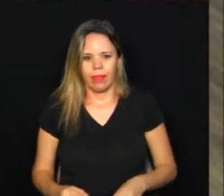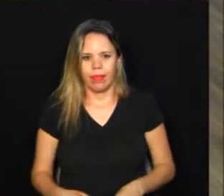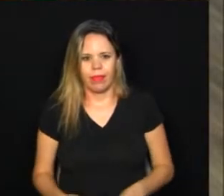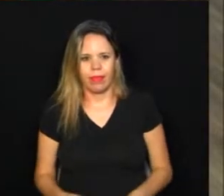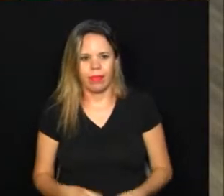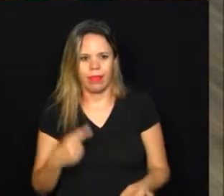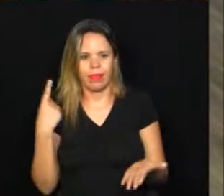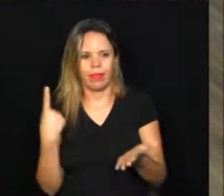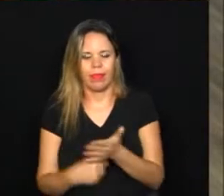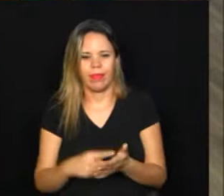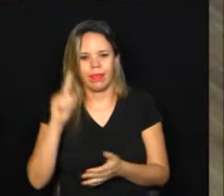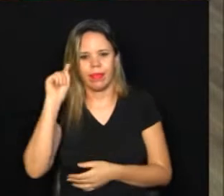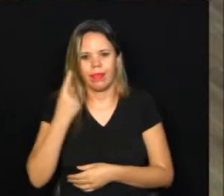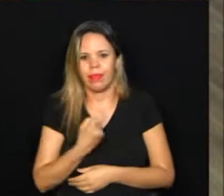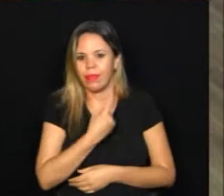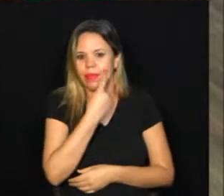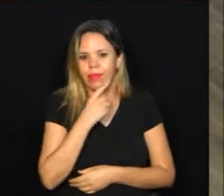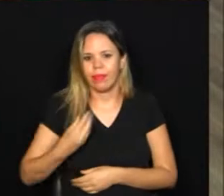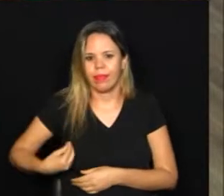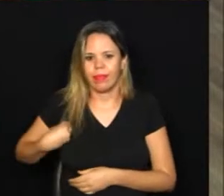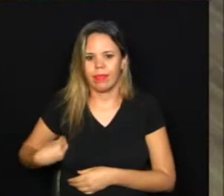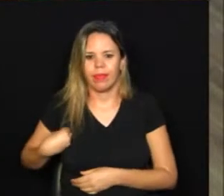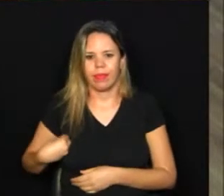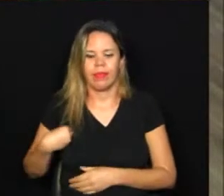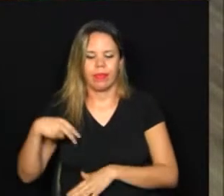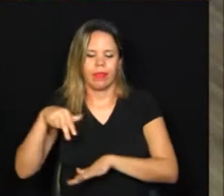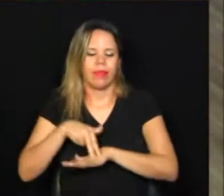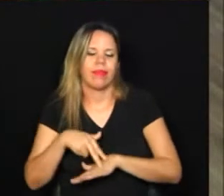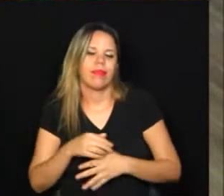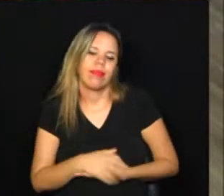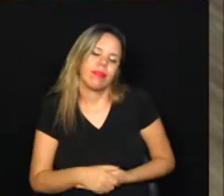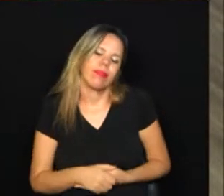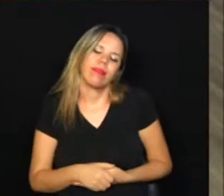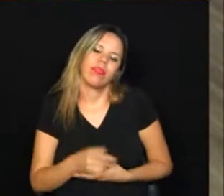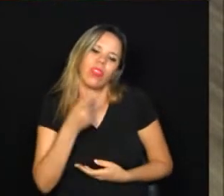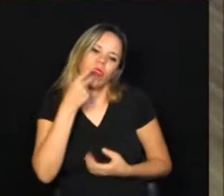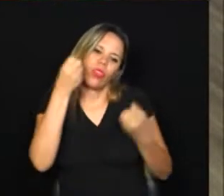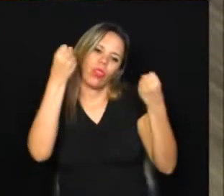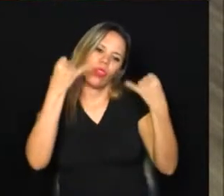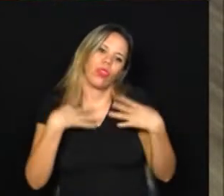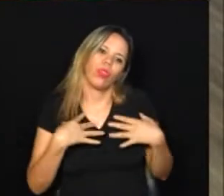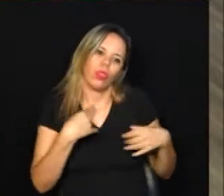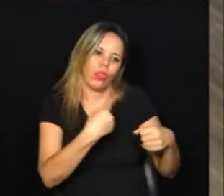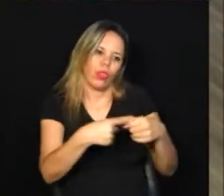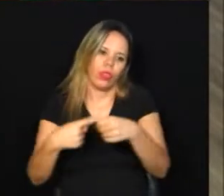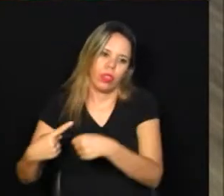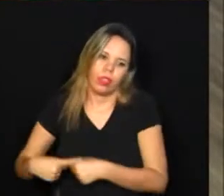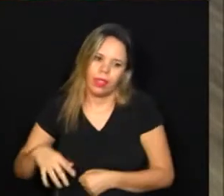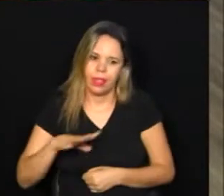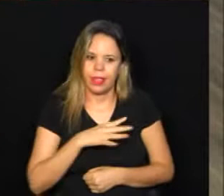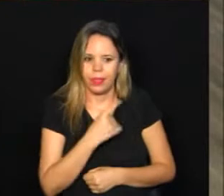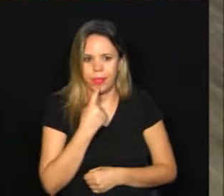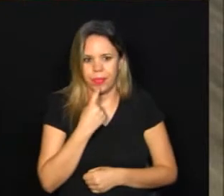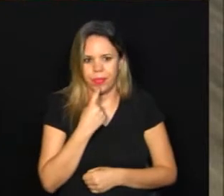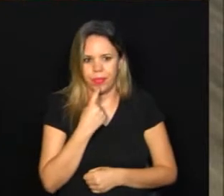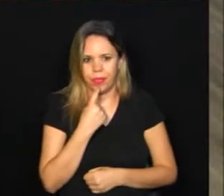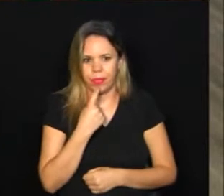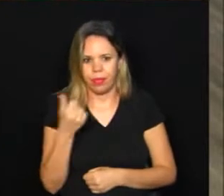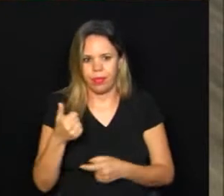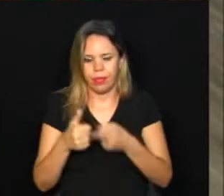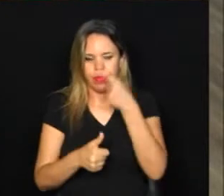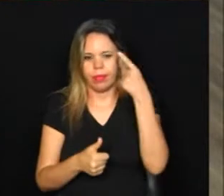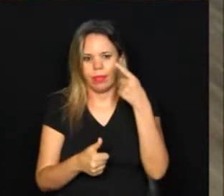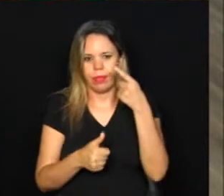como combinado, a Mina Abreu já está aqui nos nossos estúdios para falar das notícias da metrópole de Campinas. Mas primeiro